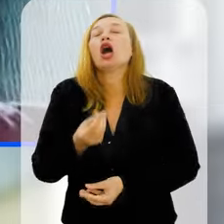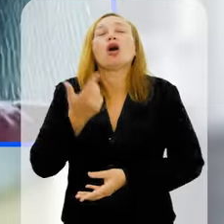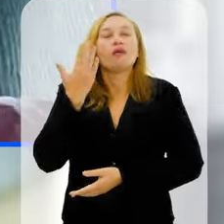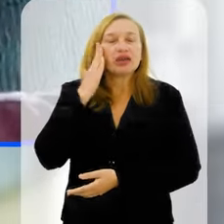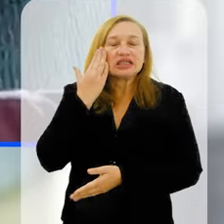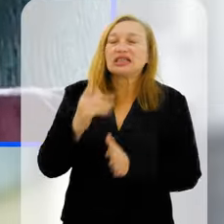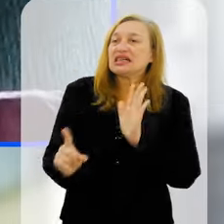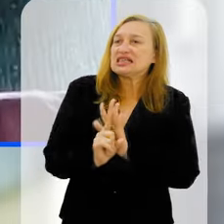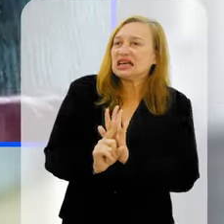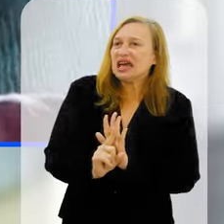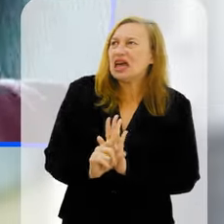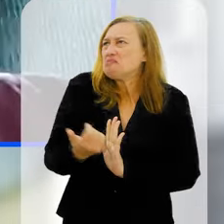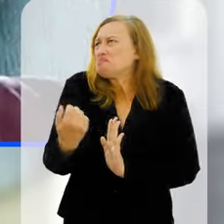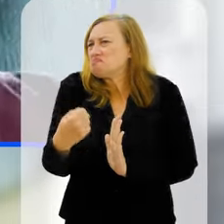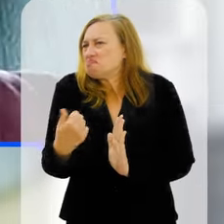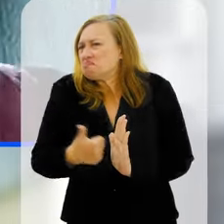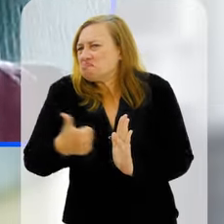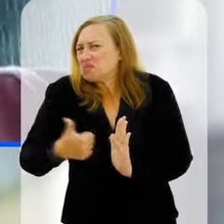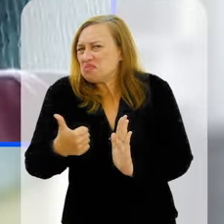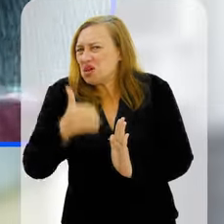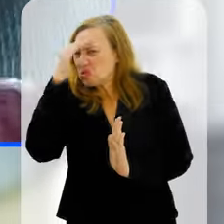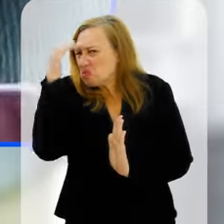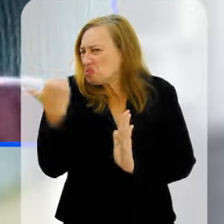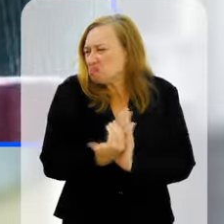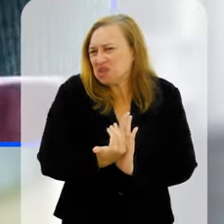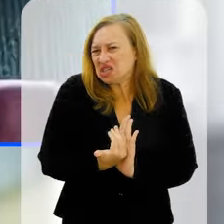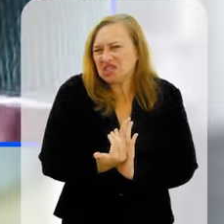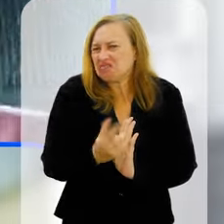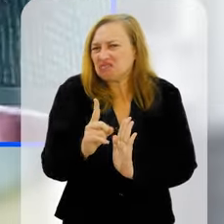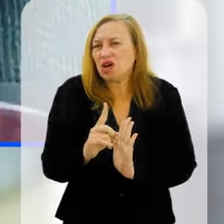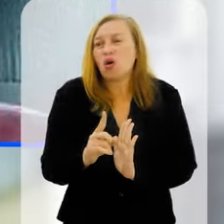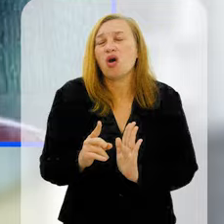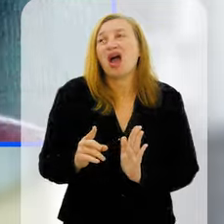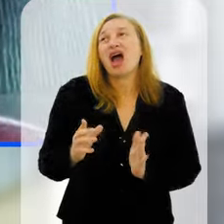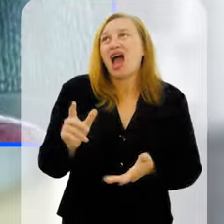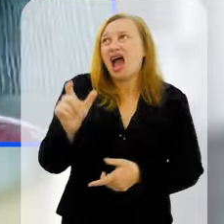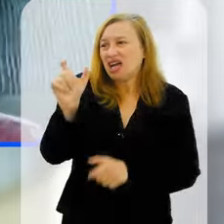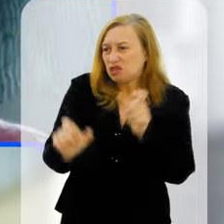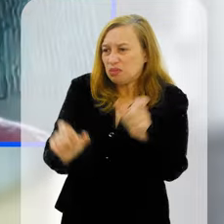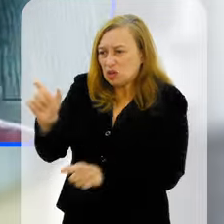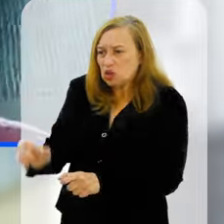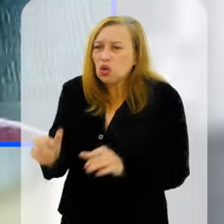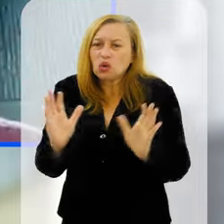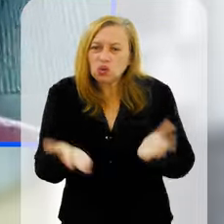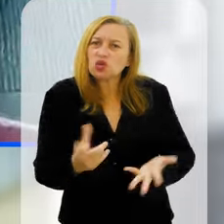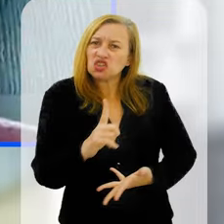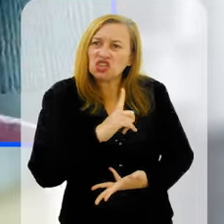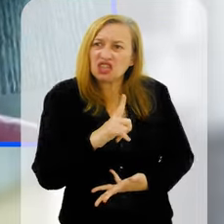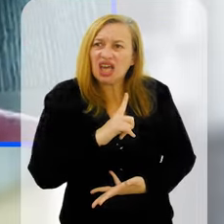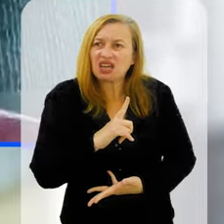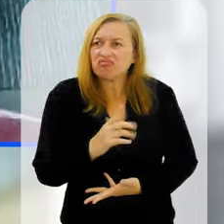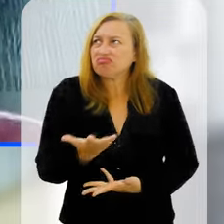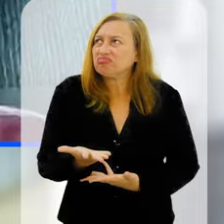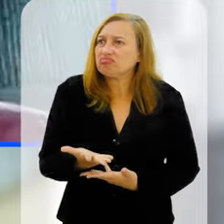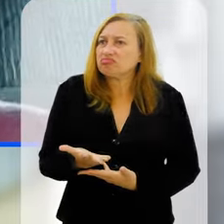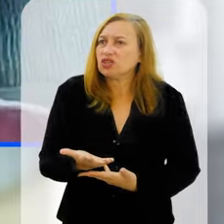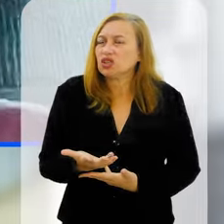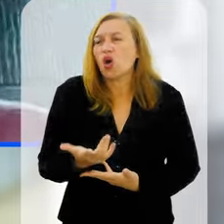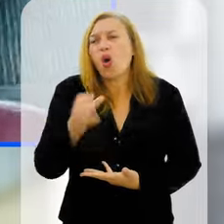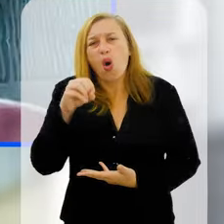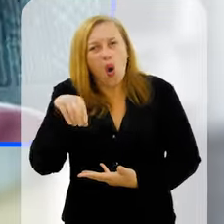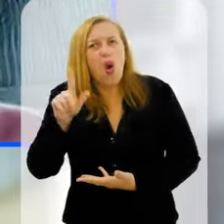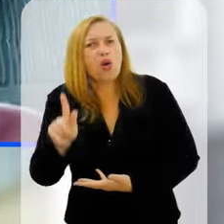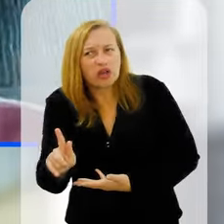porque eu entendo que essa lei, ela não, primeiro, ela não vai ser cumprida a curto prazo, segundo, as pessoas que hoje têm, eu não estou falando